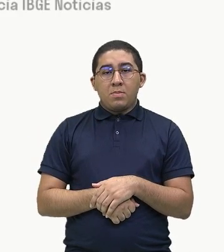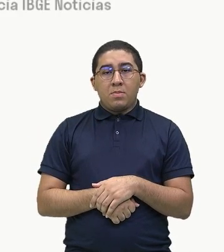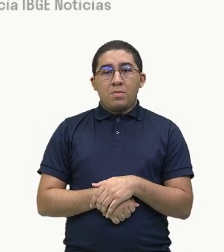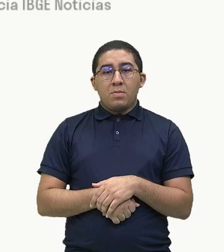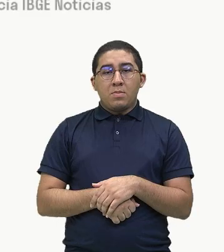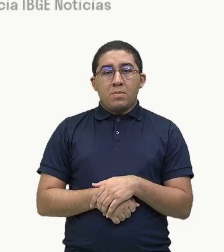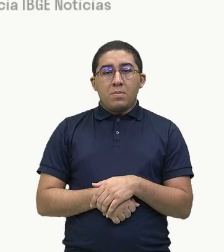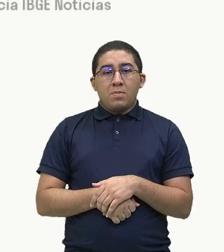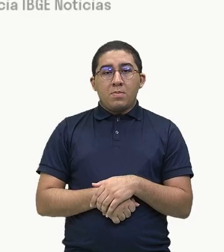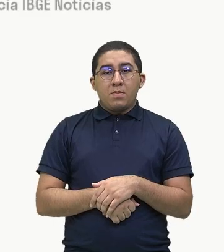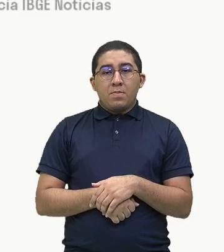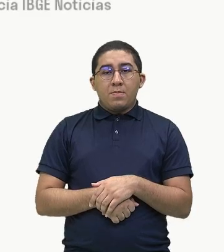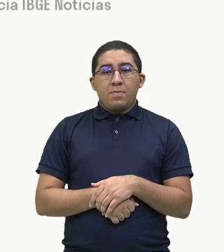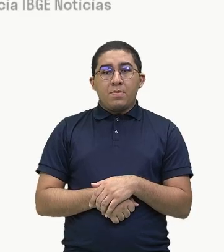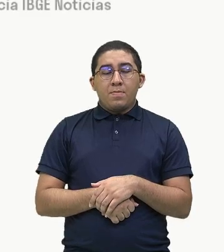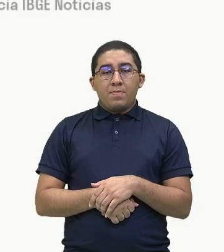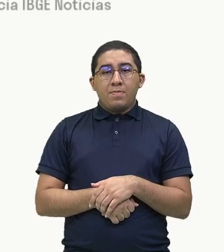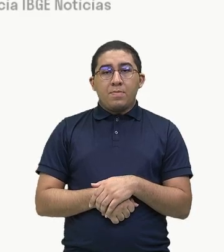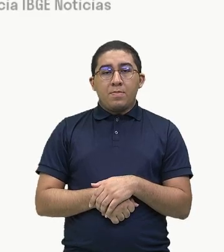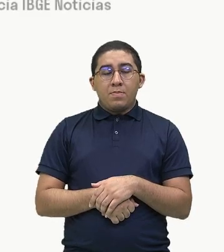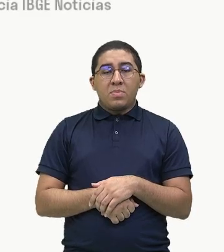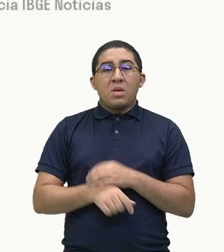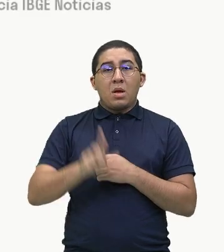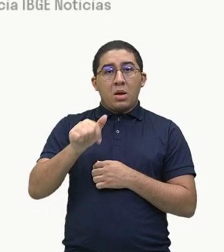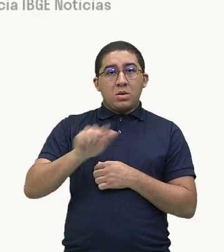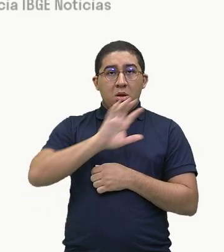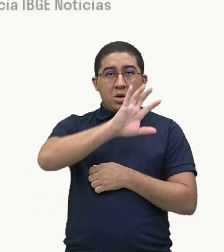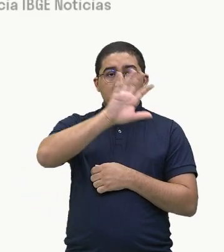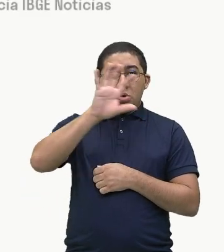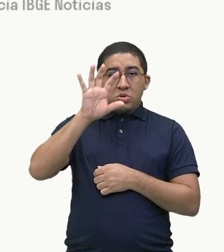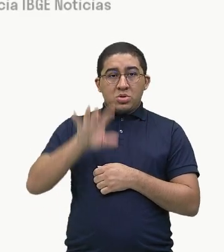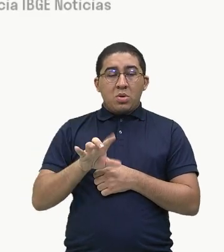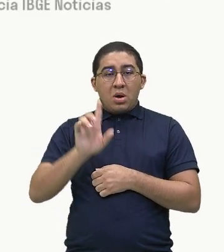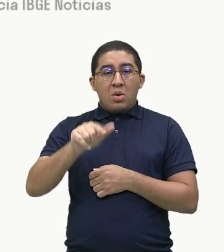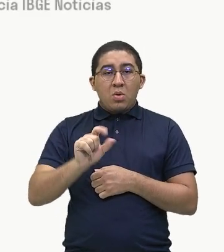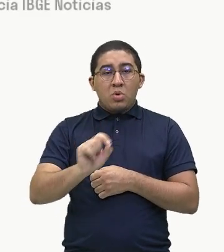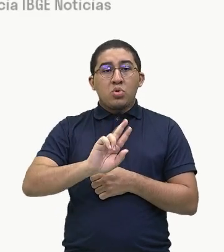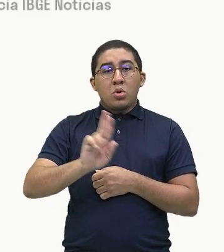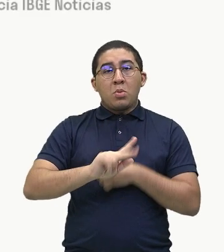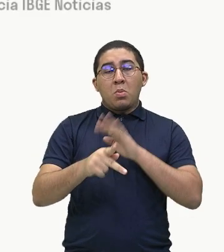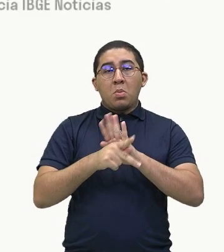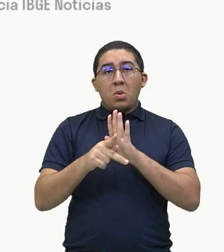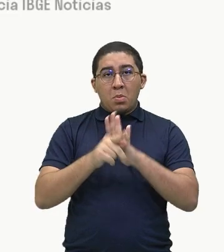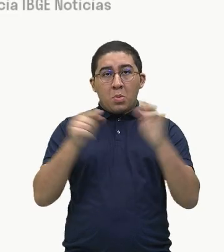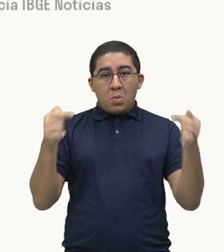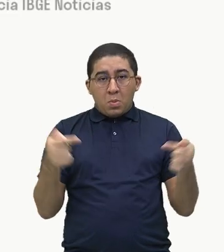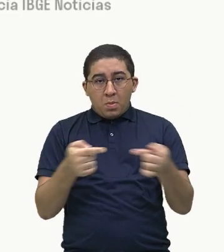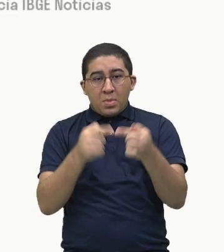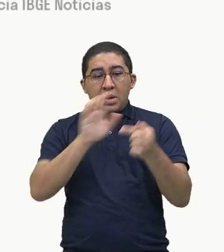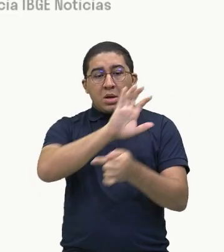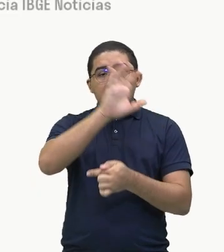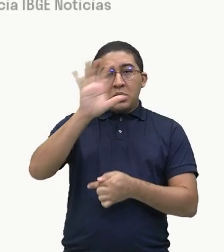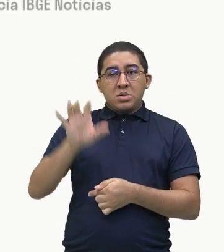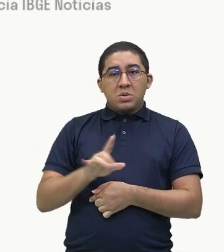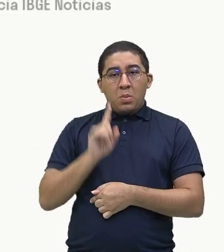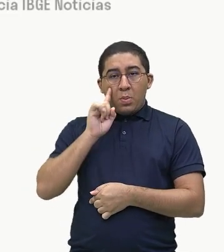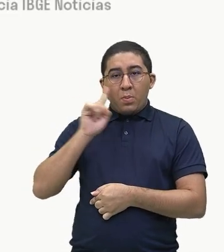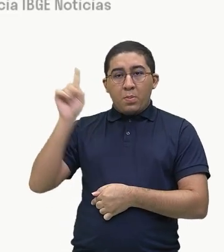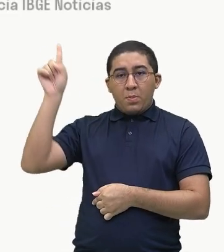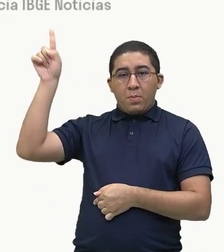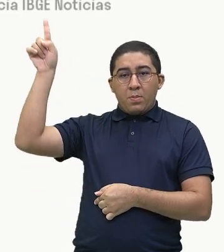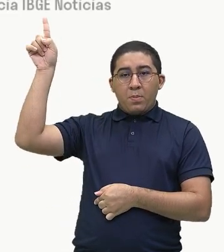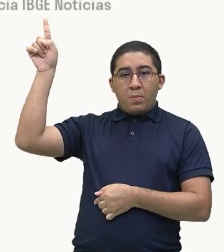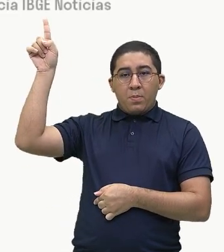essa regionalização, que nós chamamos de complexos regionais ou de regiões geoeconômicas,